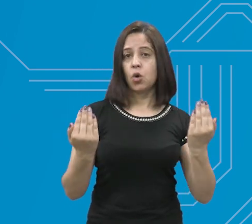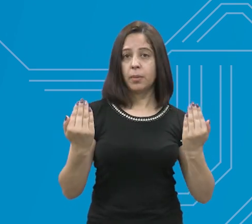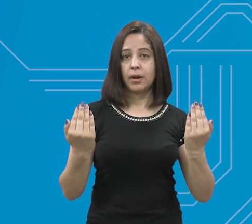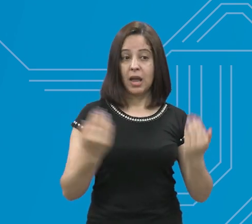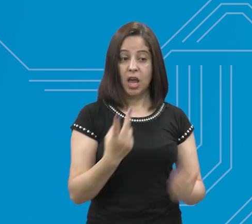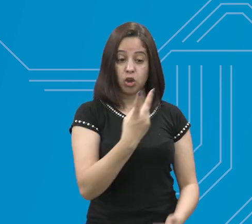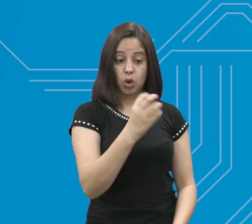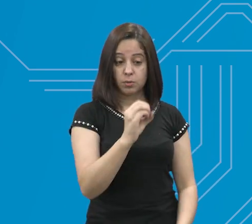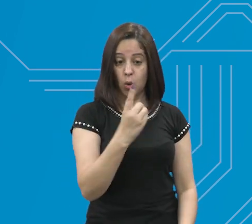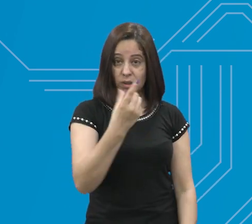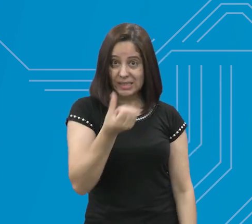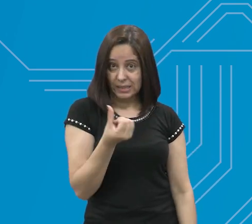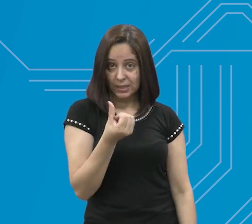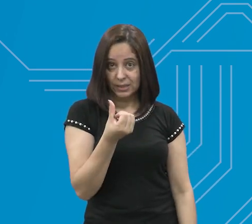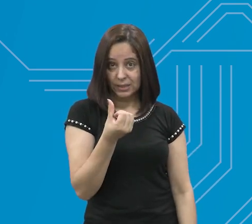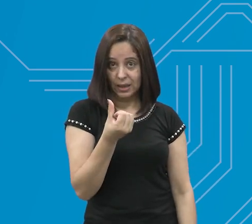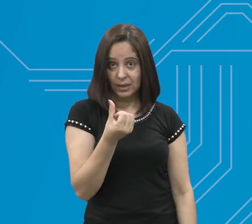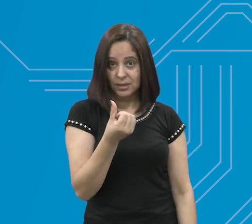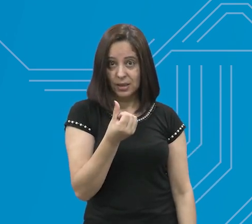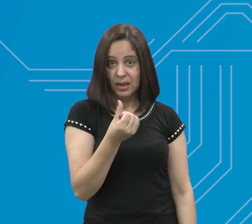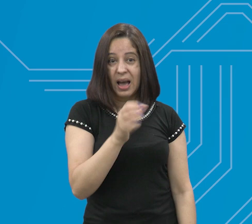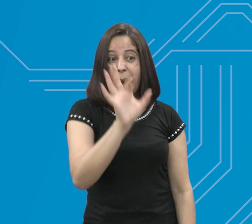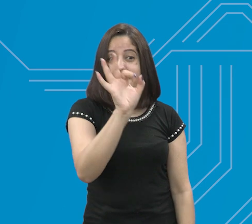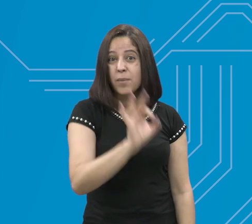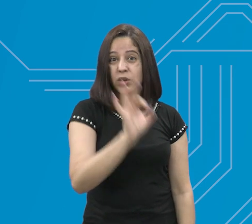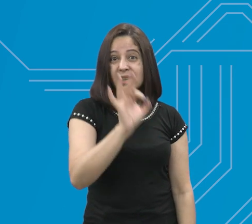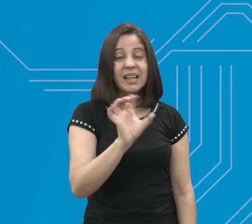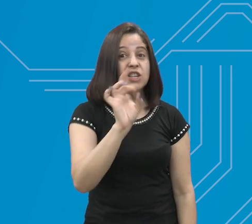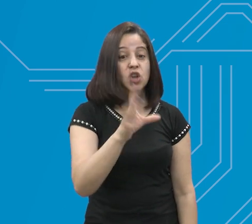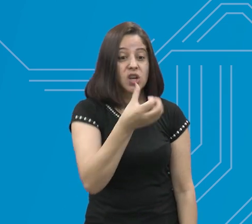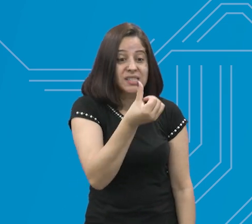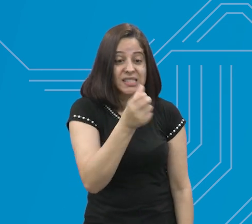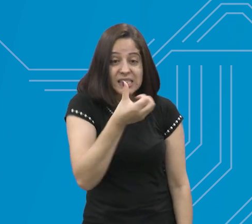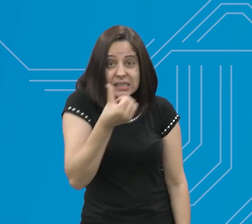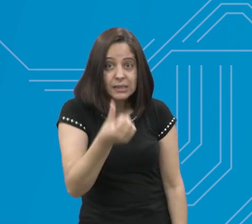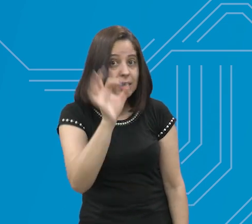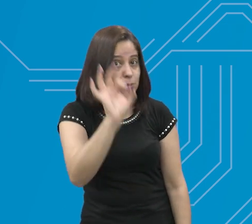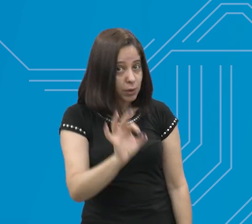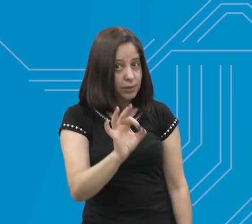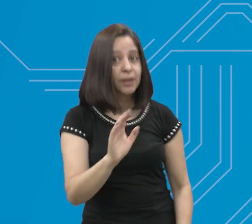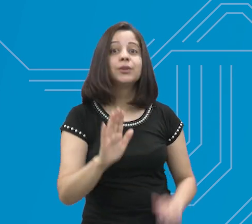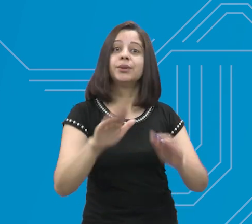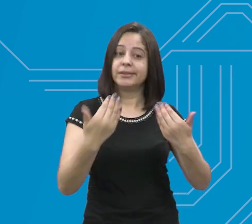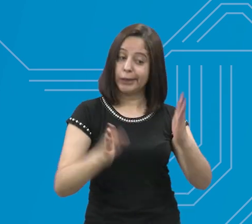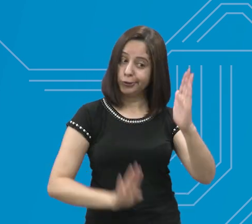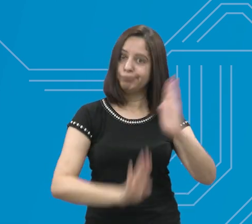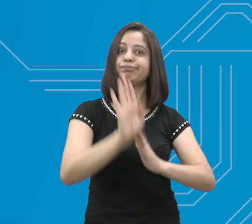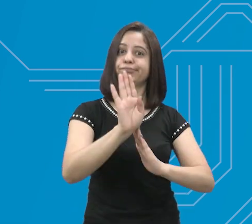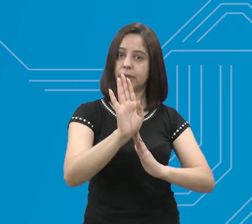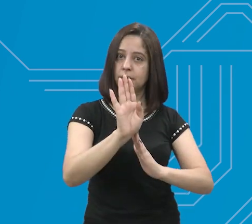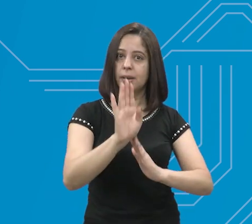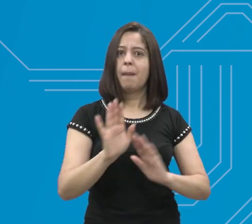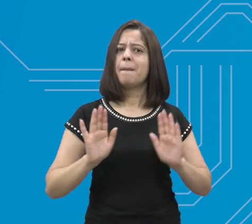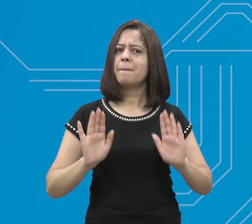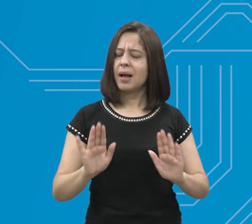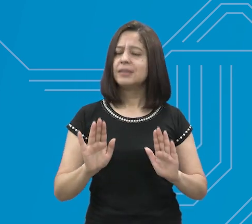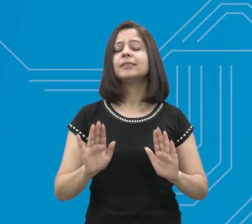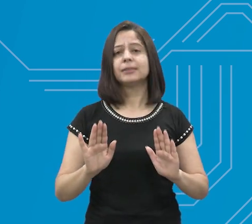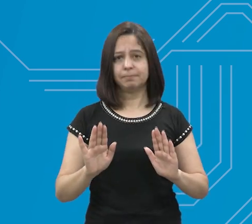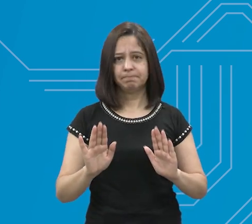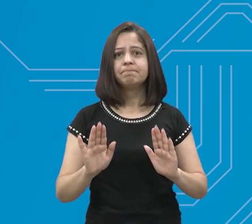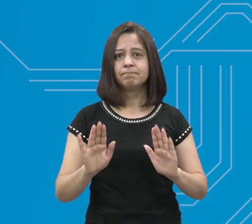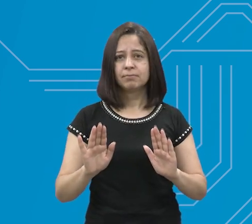né, e comparar aí os dados, em 2016, esse percentual era de 66%.